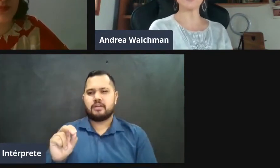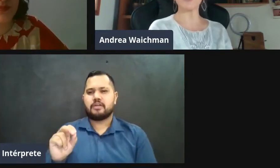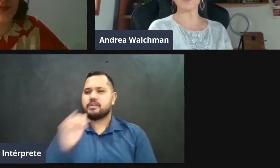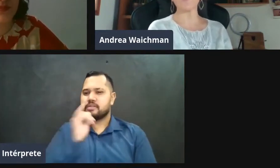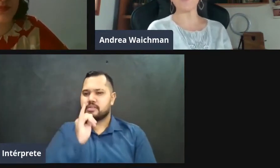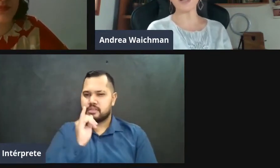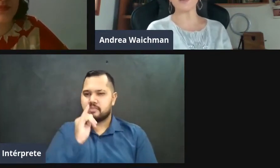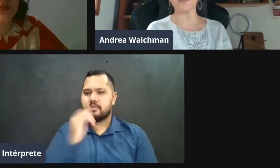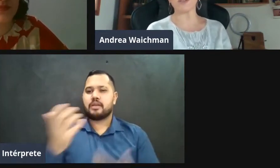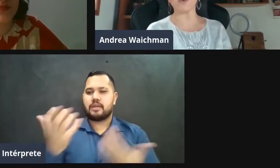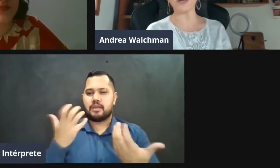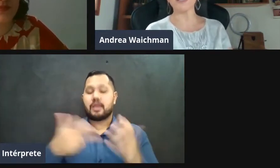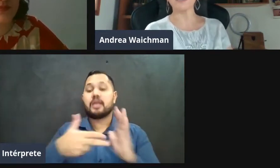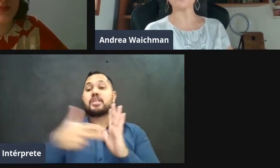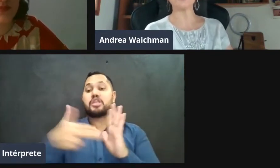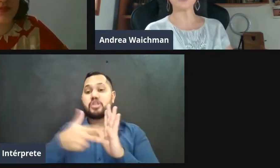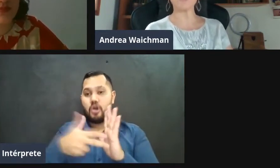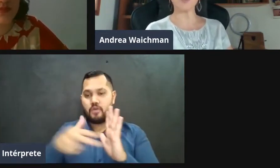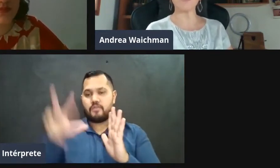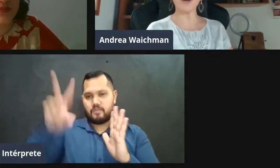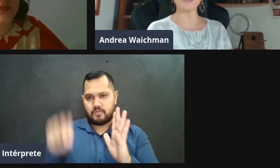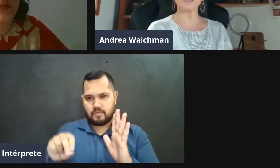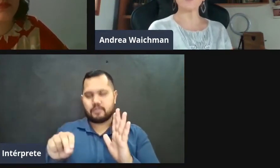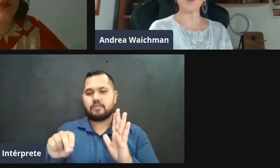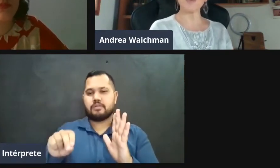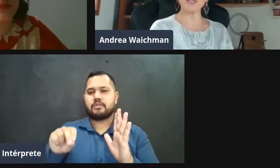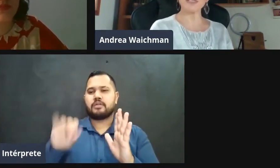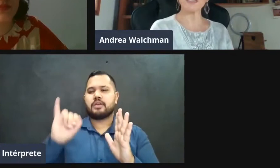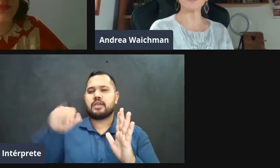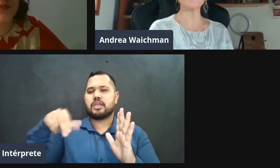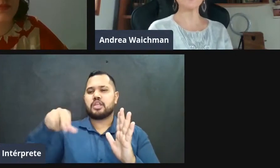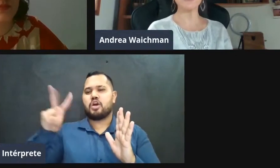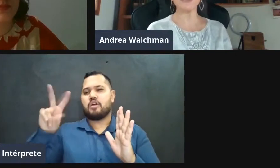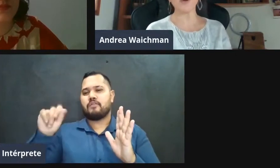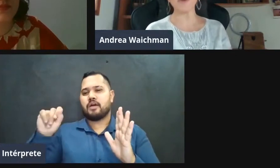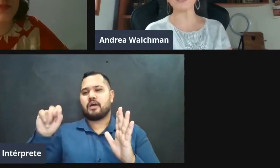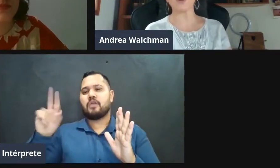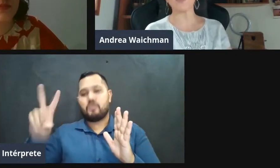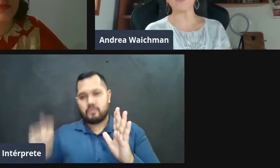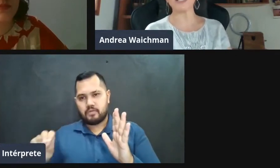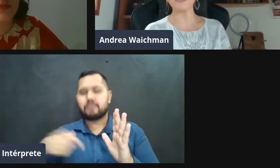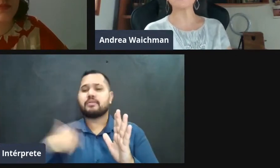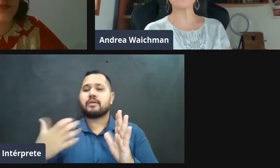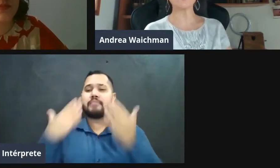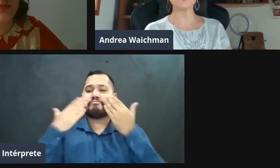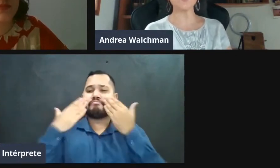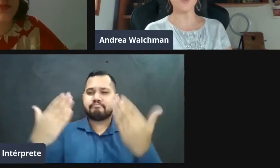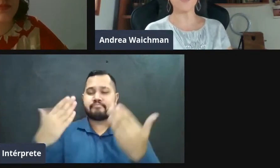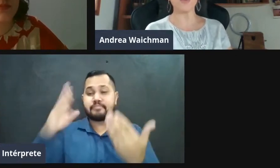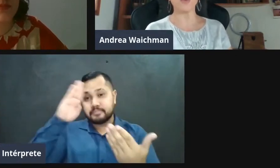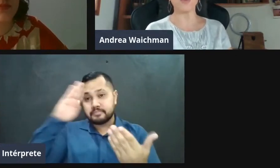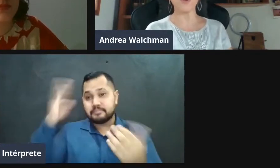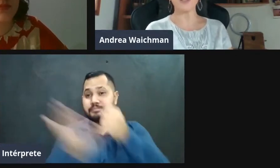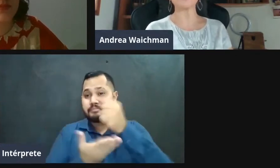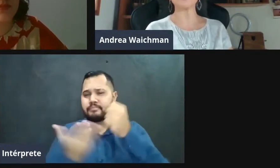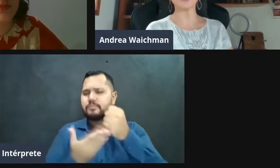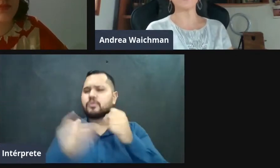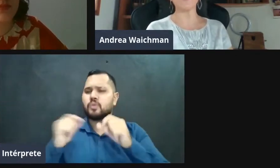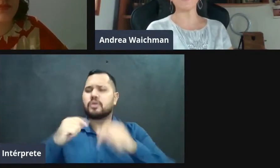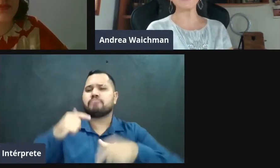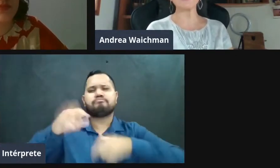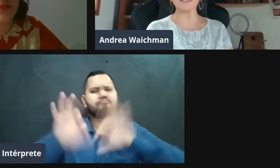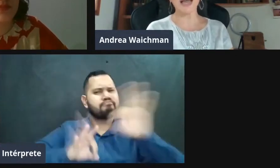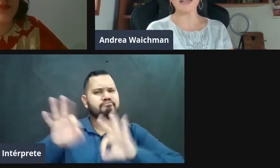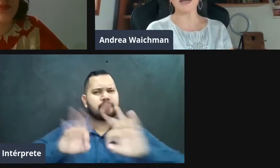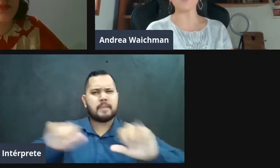diferente, a gente quer uma UFAM inovadora, a gente quer uma UFAM que transforme o presente, mas fundamentalmente uma UFAM que construa o futuro. A gente